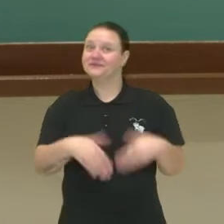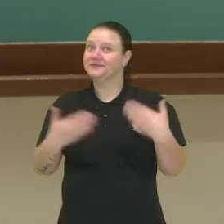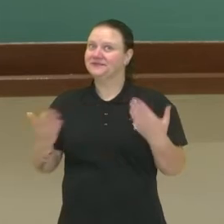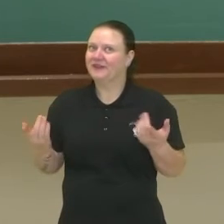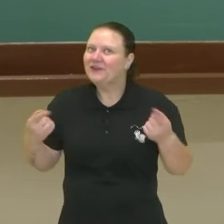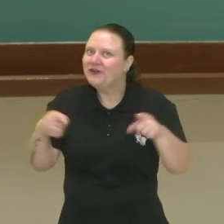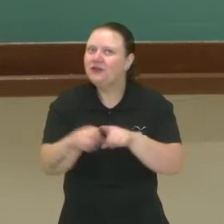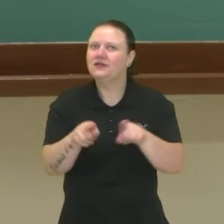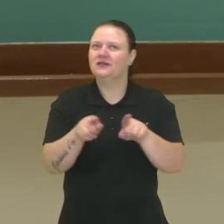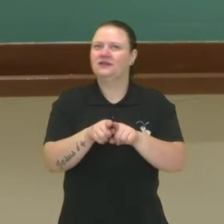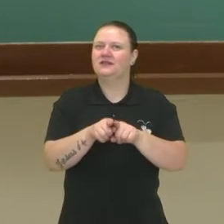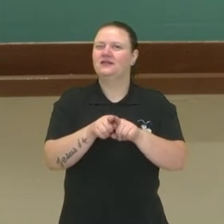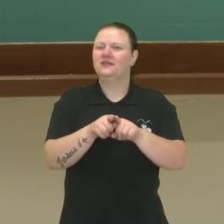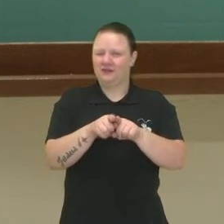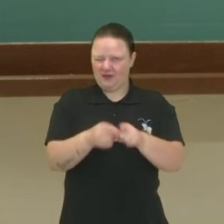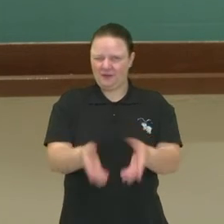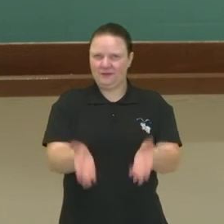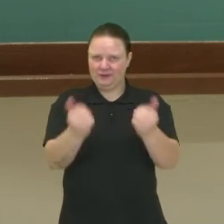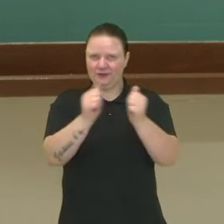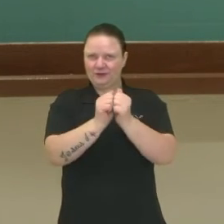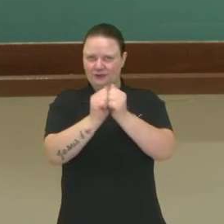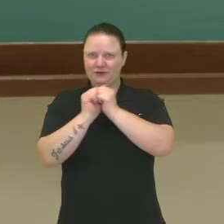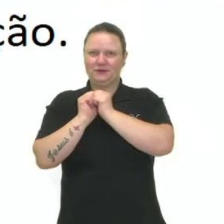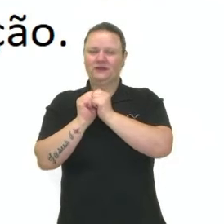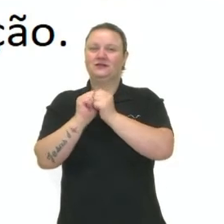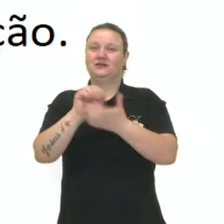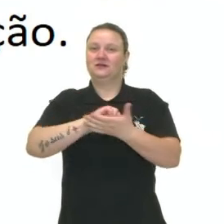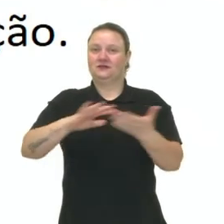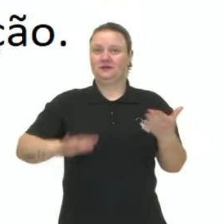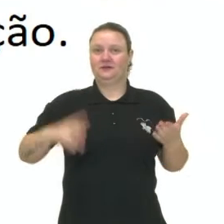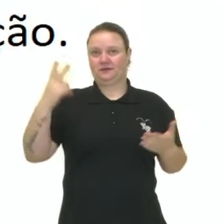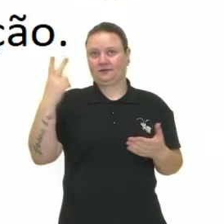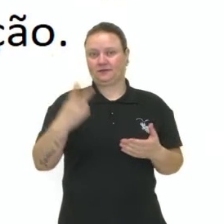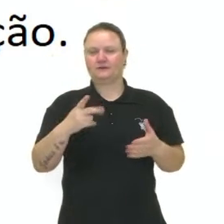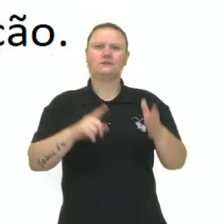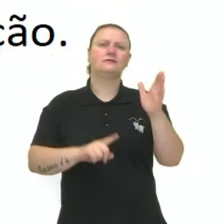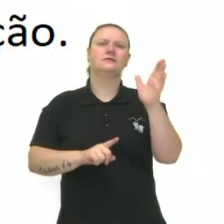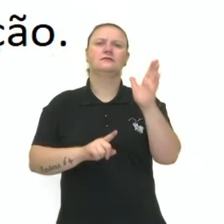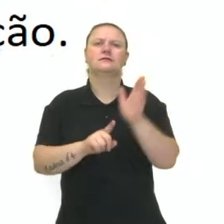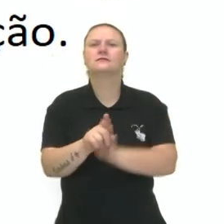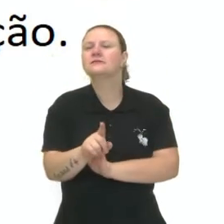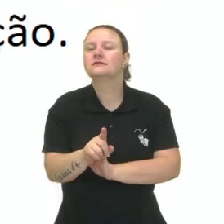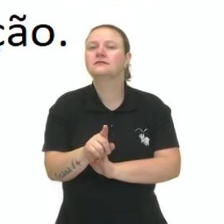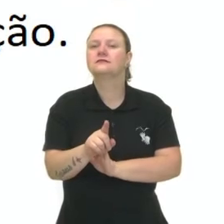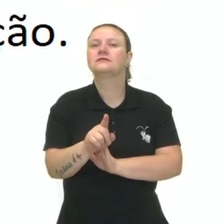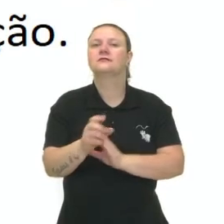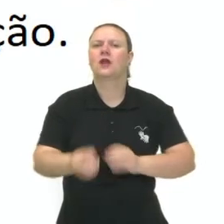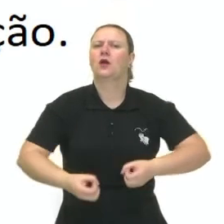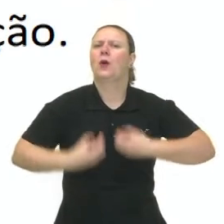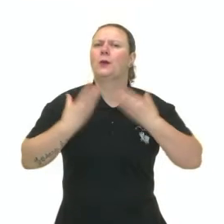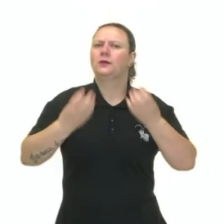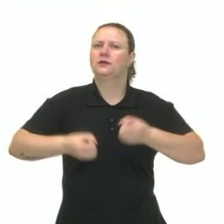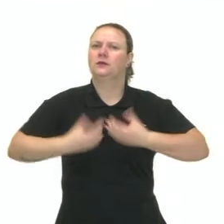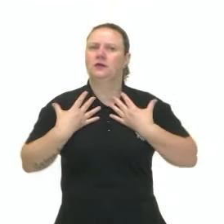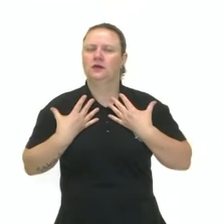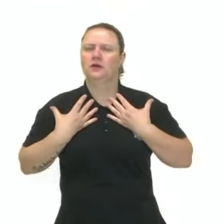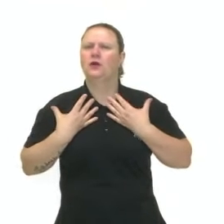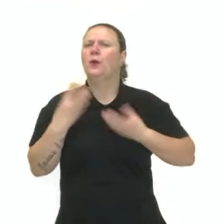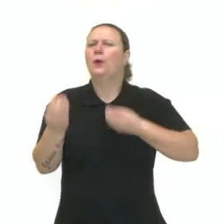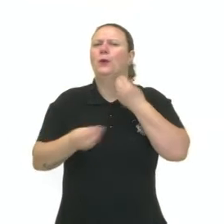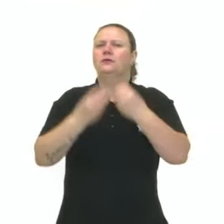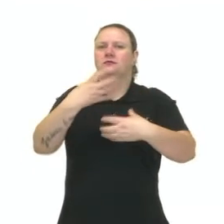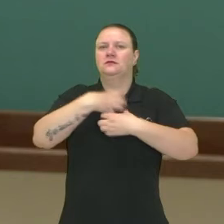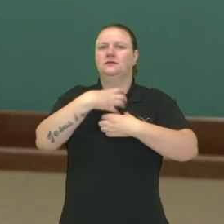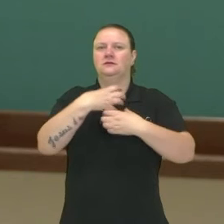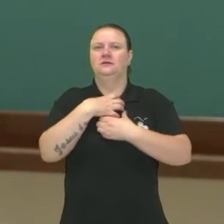Voltei, gabaritar contigo a atividade 2. Eu pergunto, as expressões estão em que sentido?